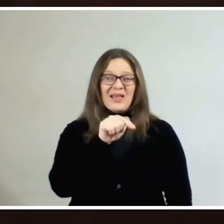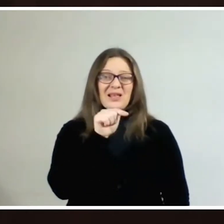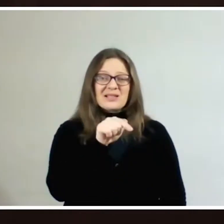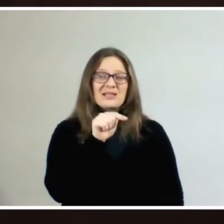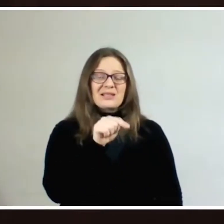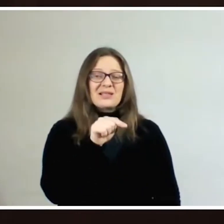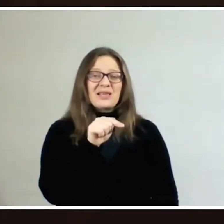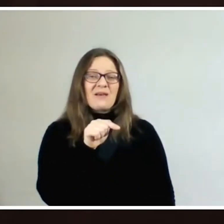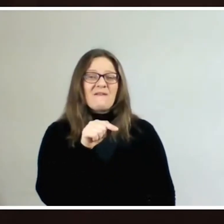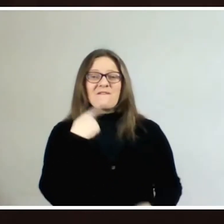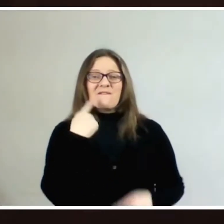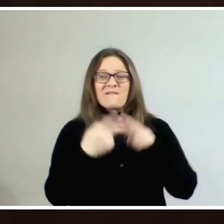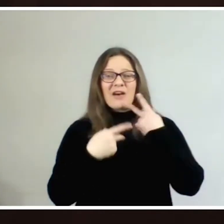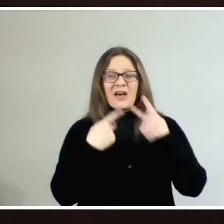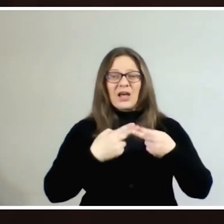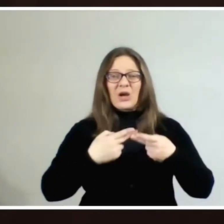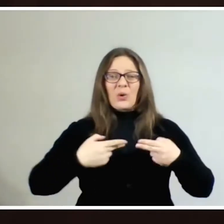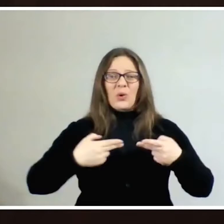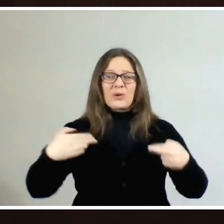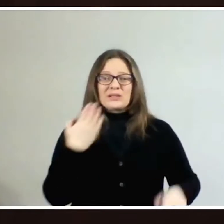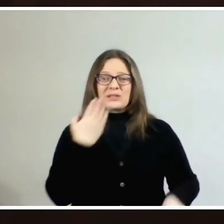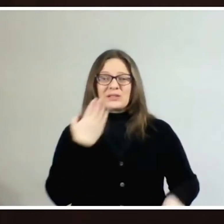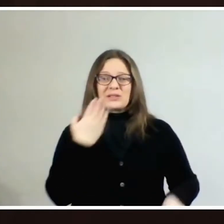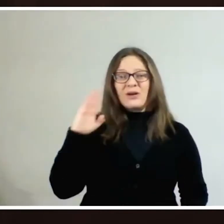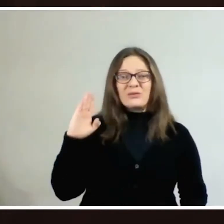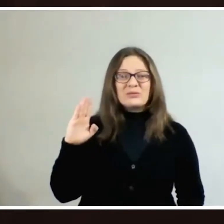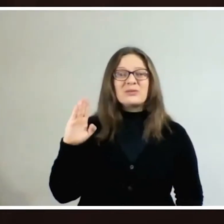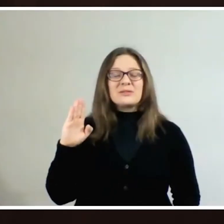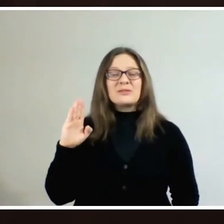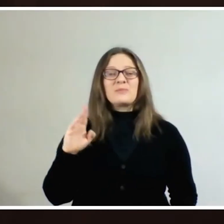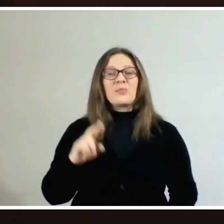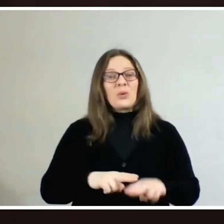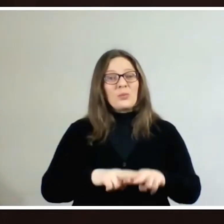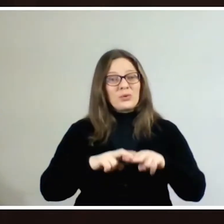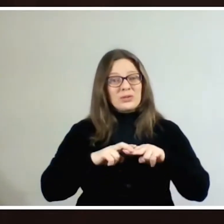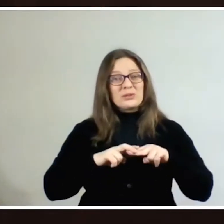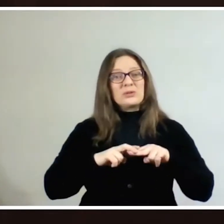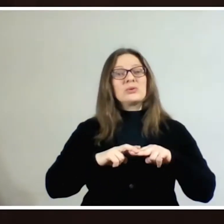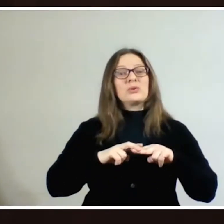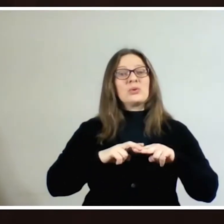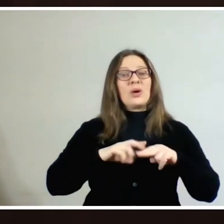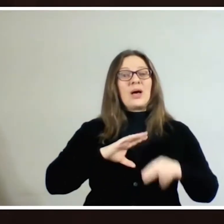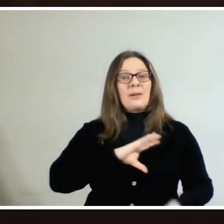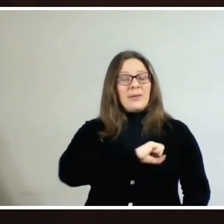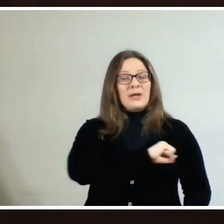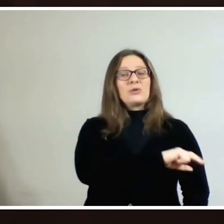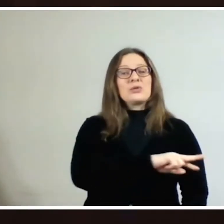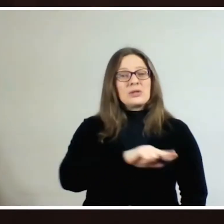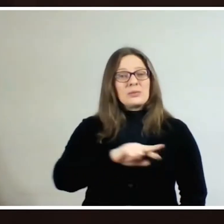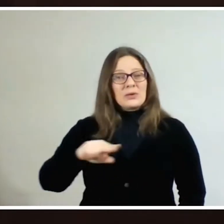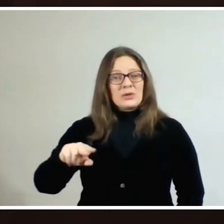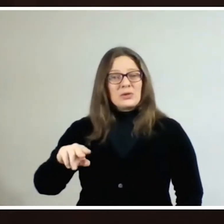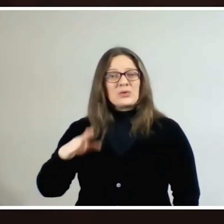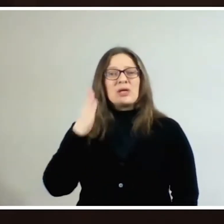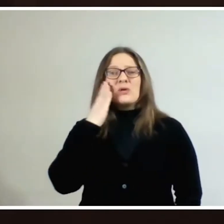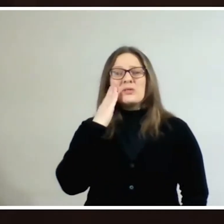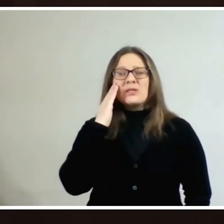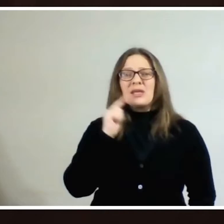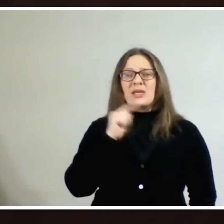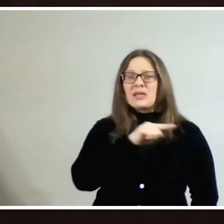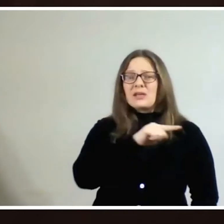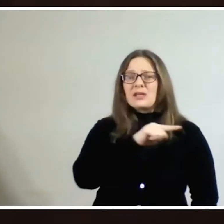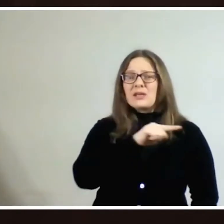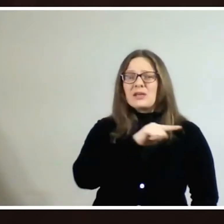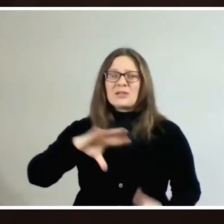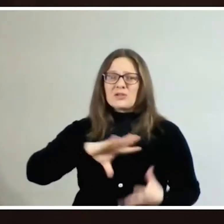presentemente já está no mundo. Filhinhos, vós sois de Deus e tendes vencido os falsos profetas,